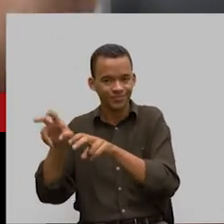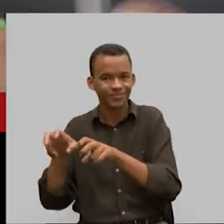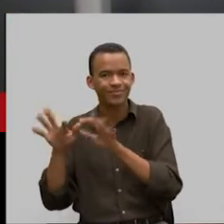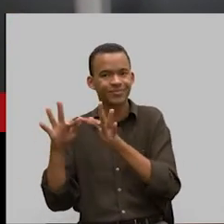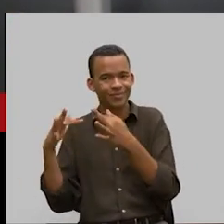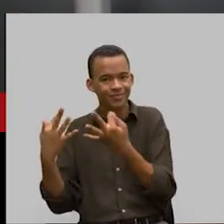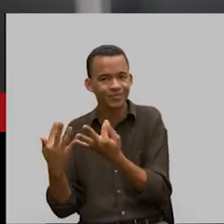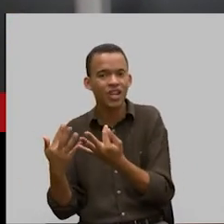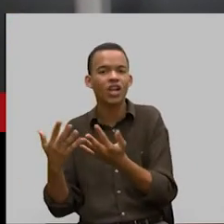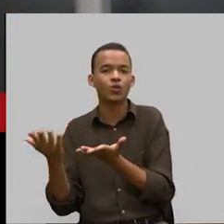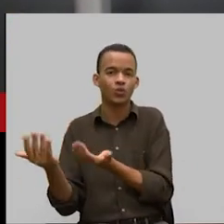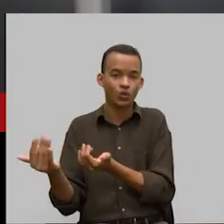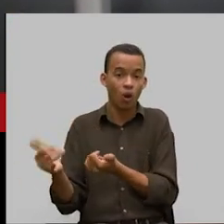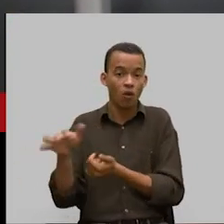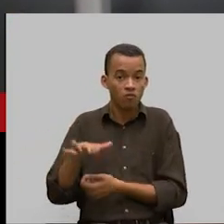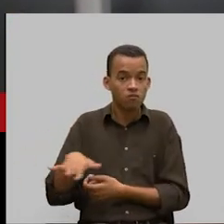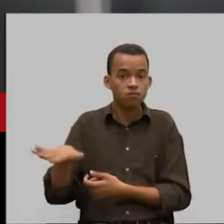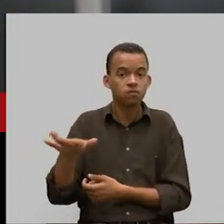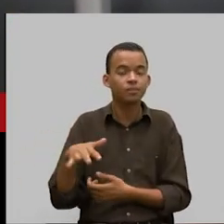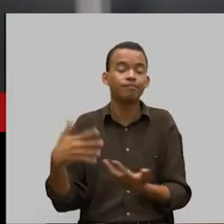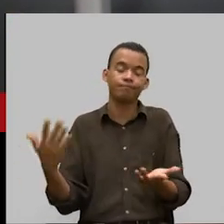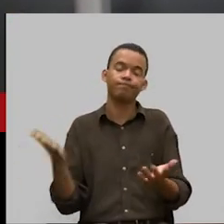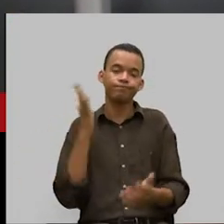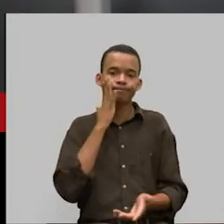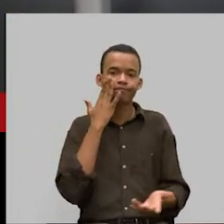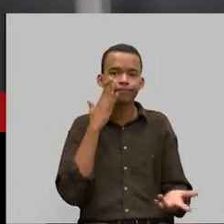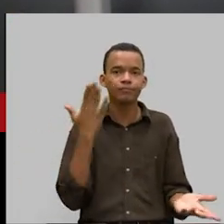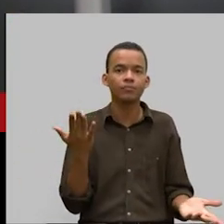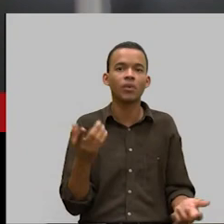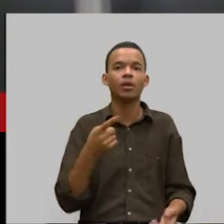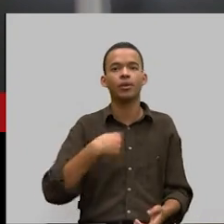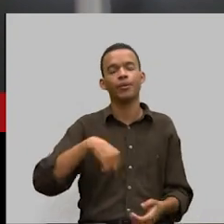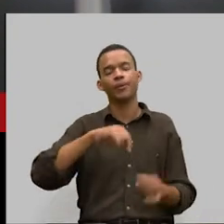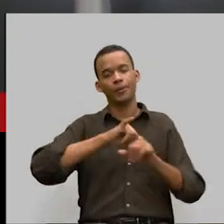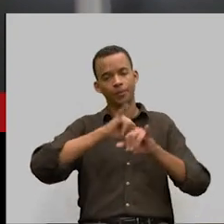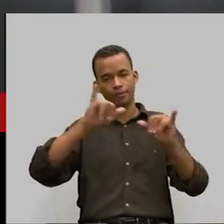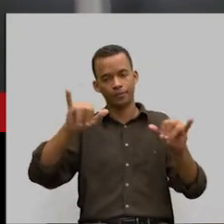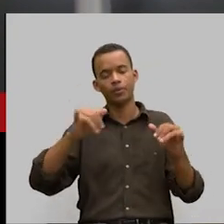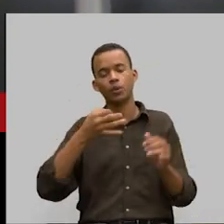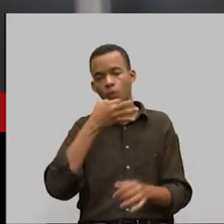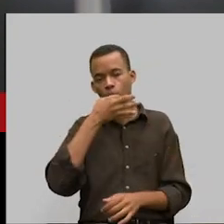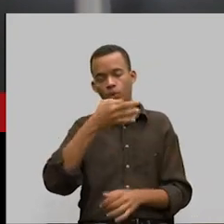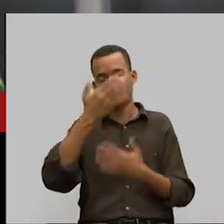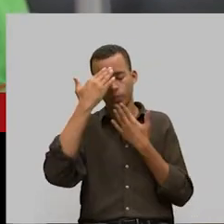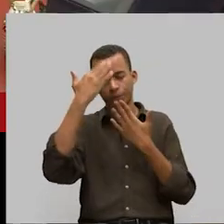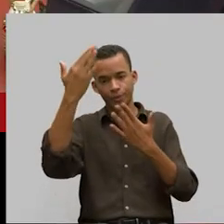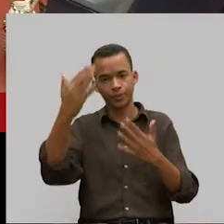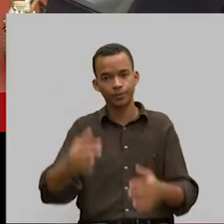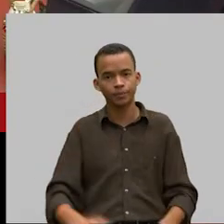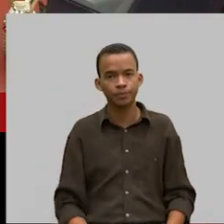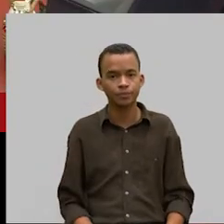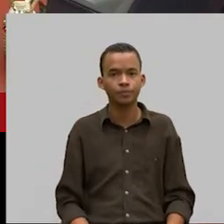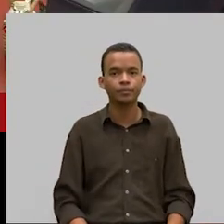dos nossos jovens entendeu era isso que eu gostaria de deixar meu recado aqui meu muito